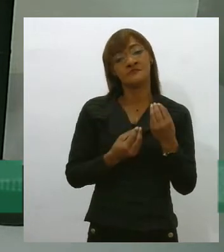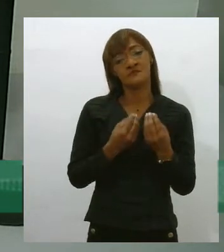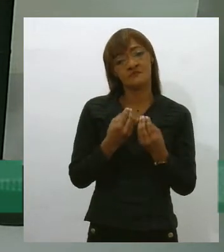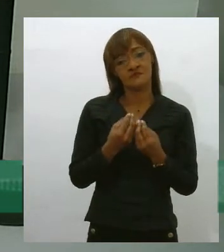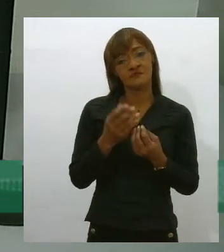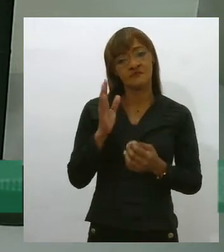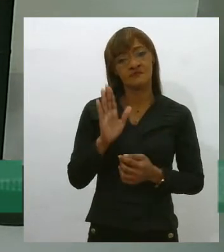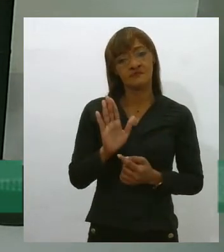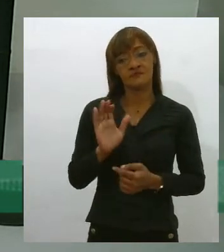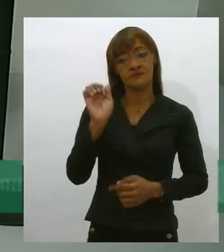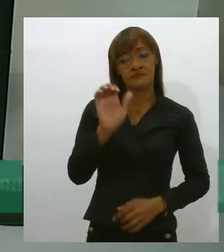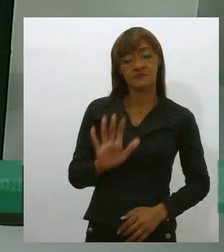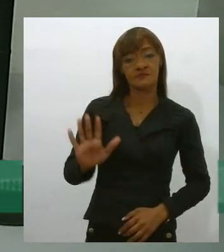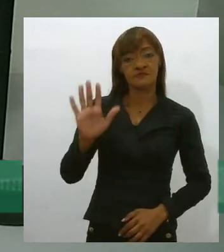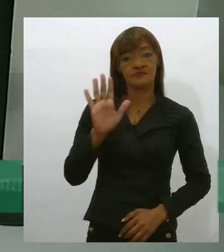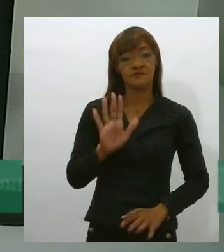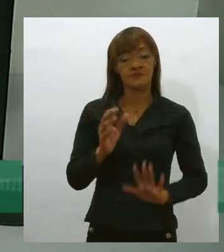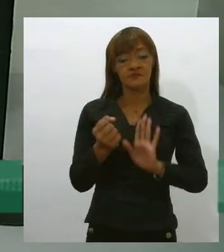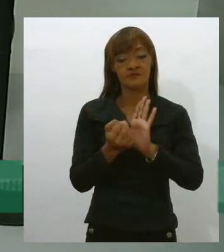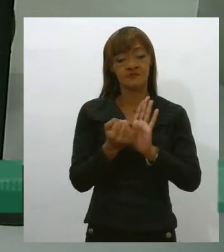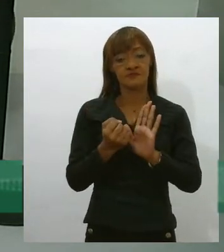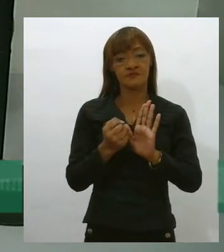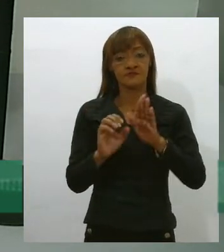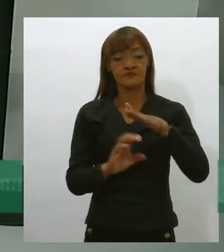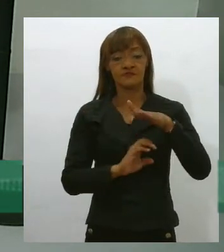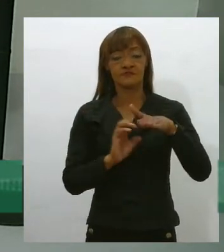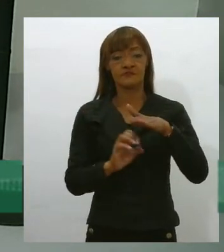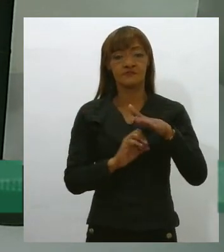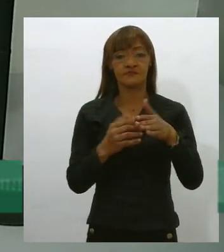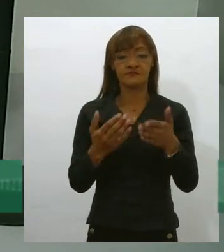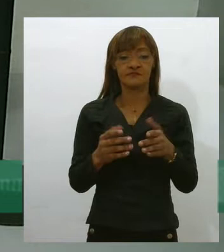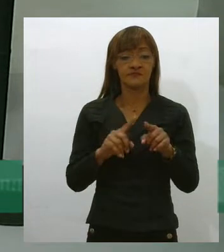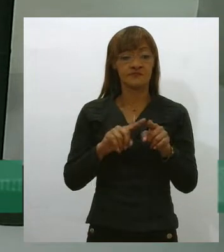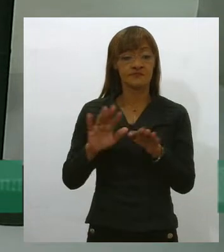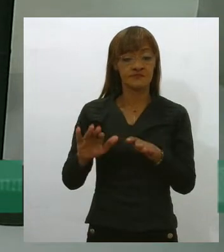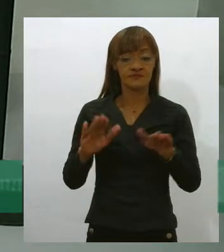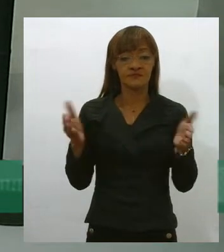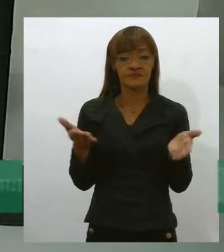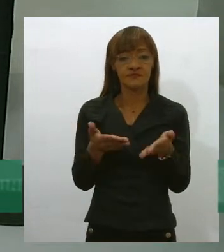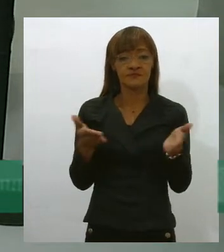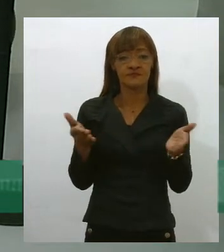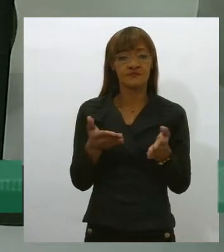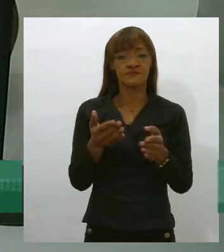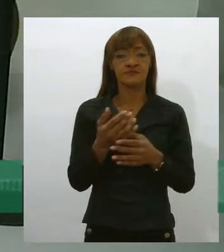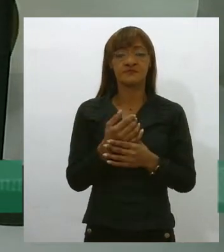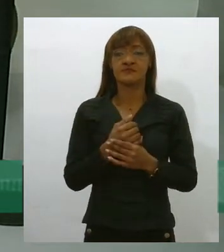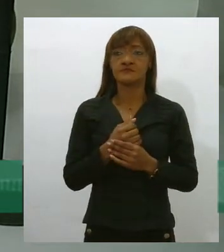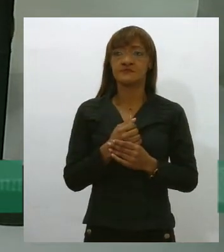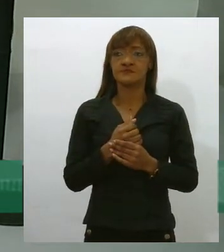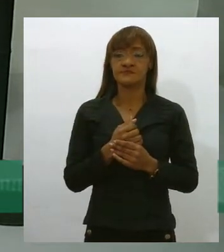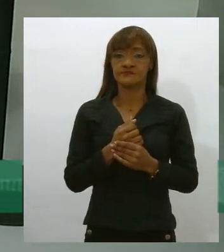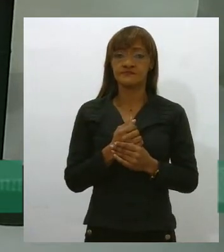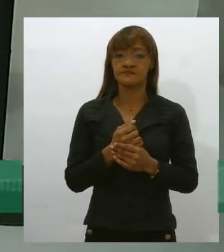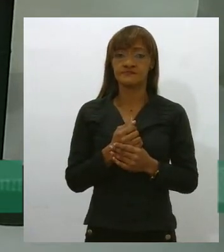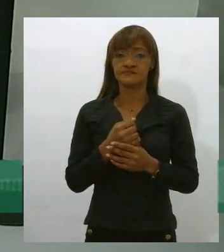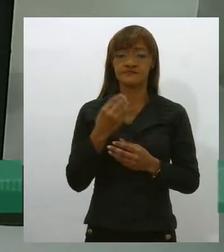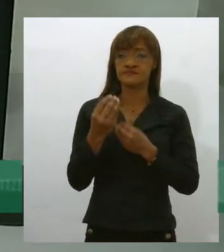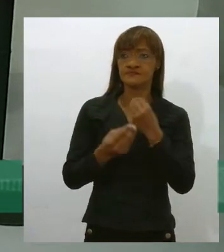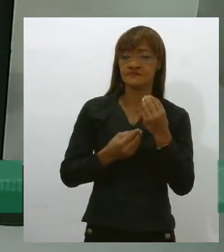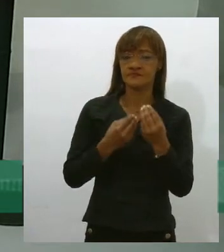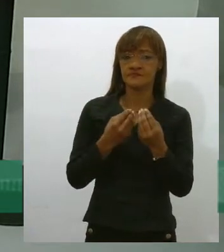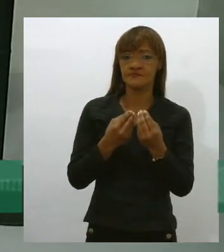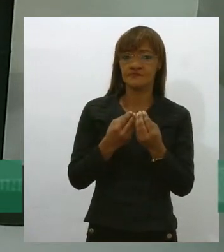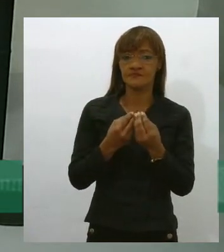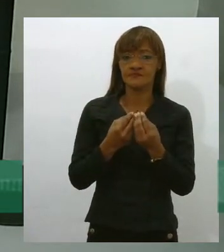marca de empresas agora os conteúdos institucionais e de publicidade legal né deixam de ser condicionar deixa não ser